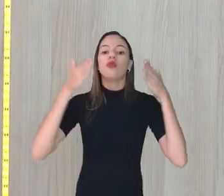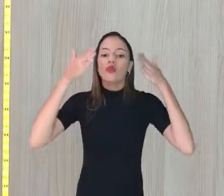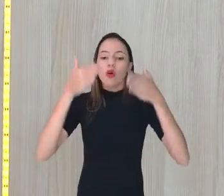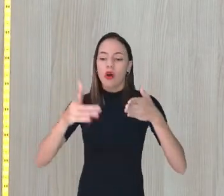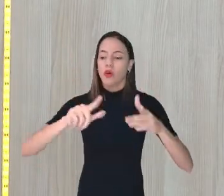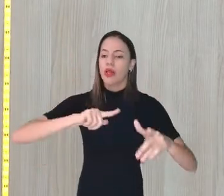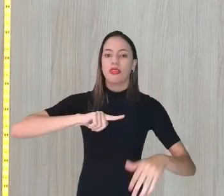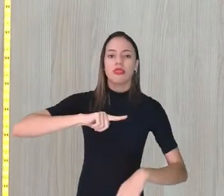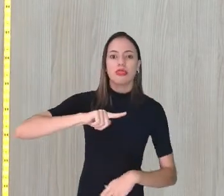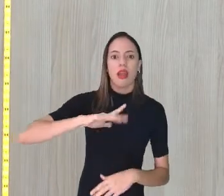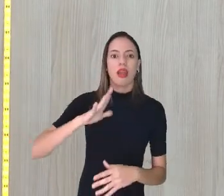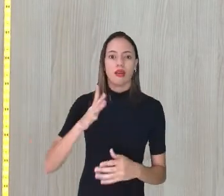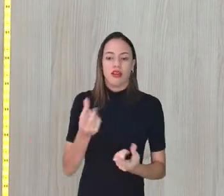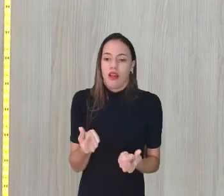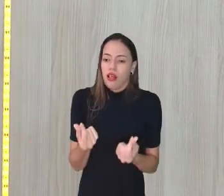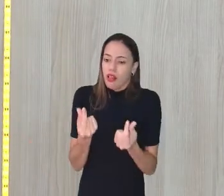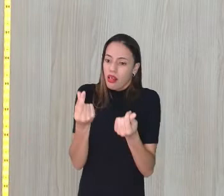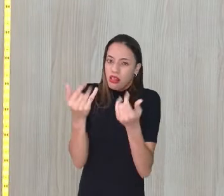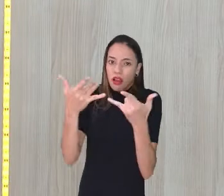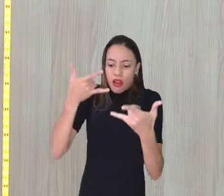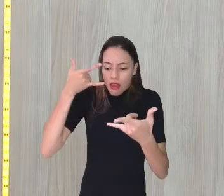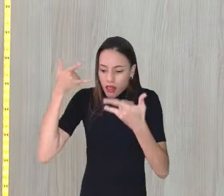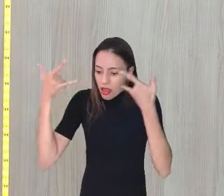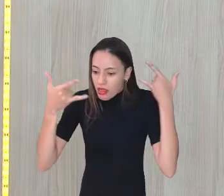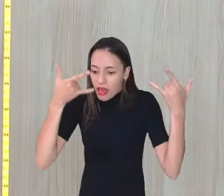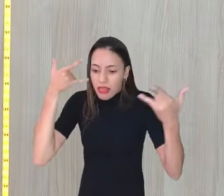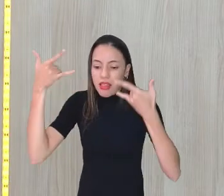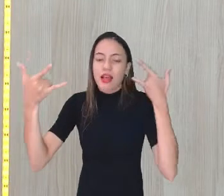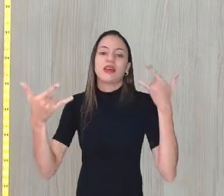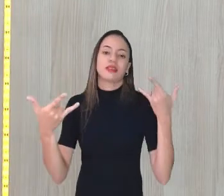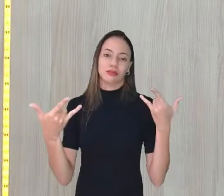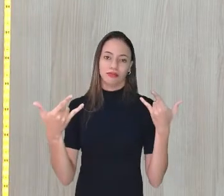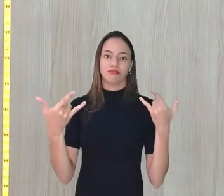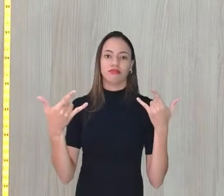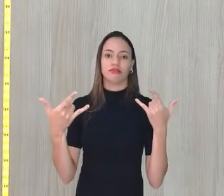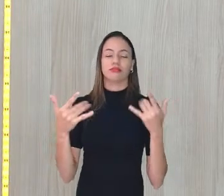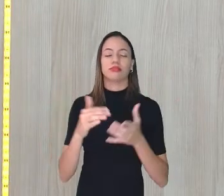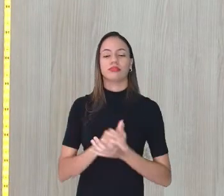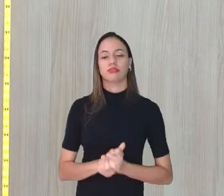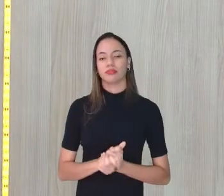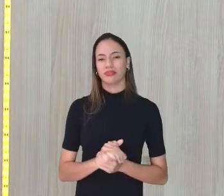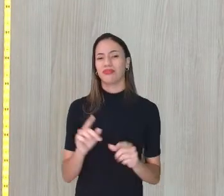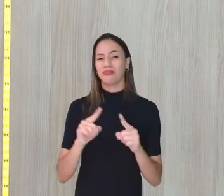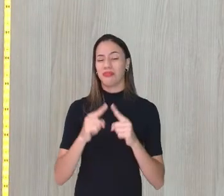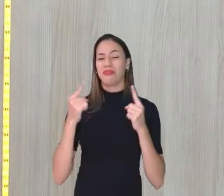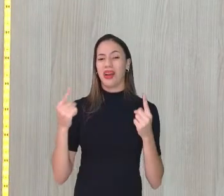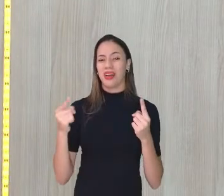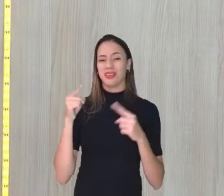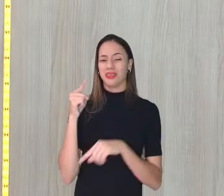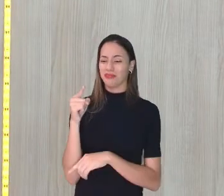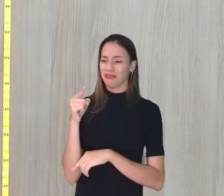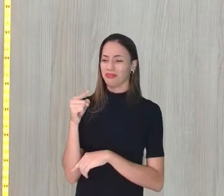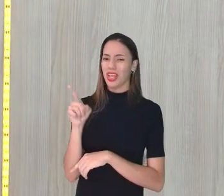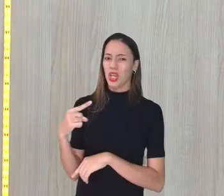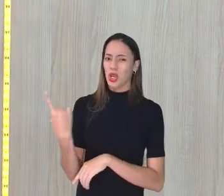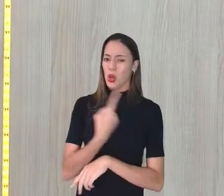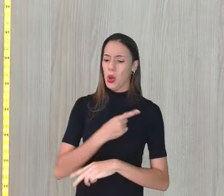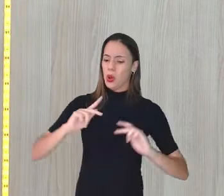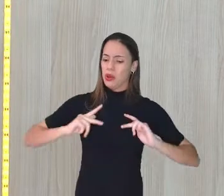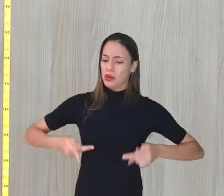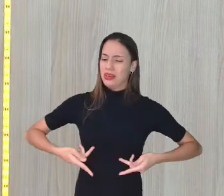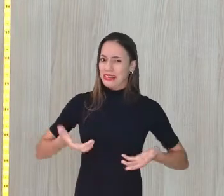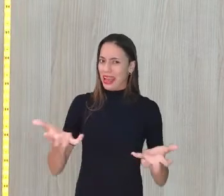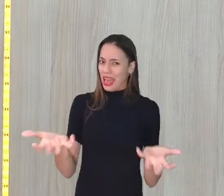O possuir algo. É uma sociedade das aparências. E aí, será que é isso mesmo que a gente quer? Ou são